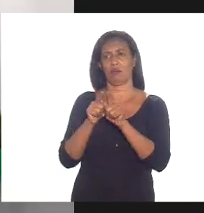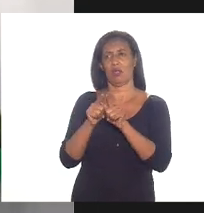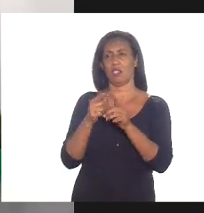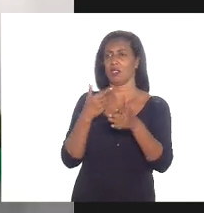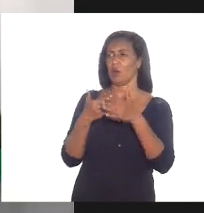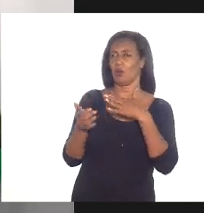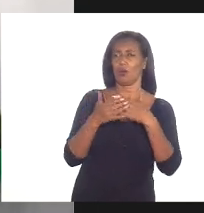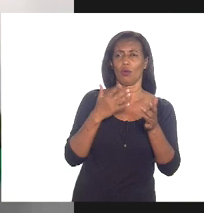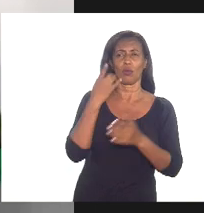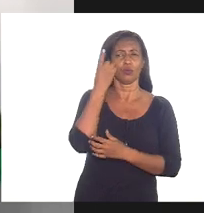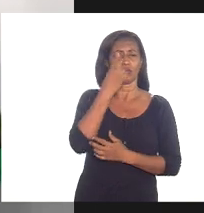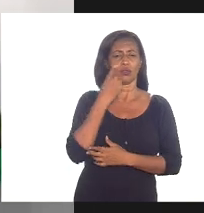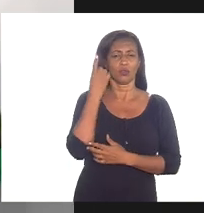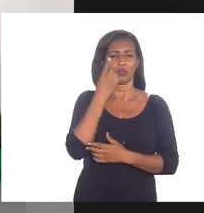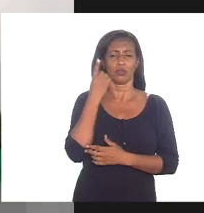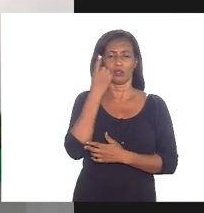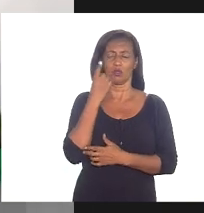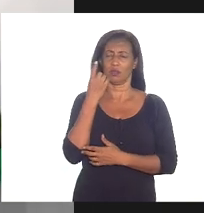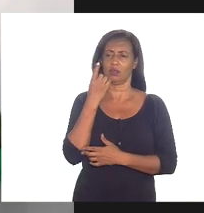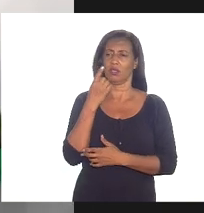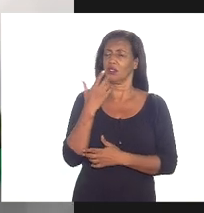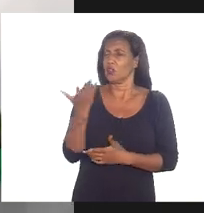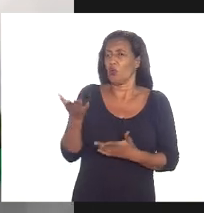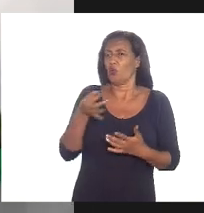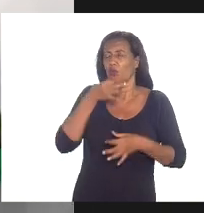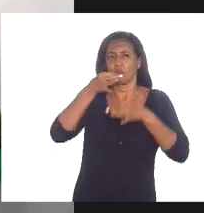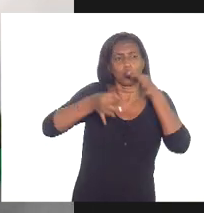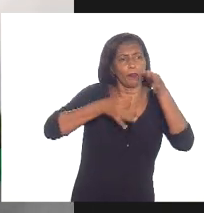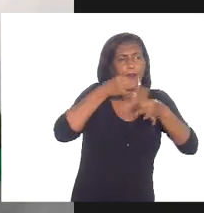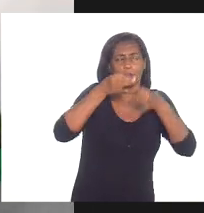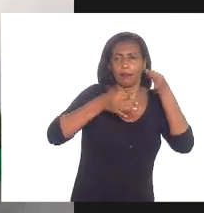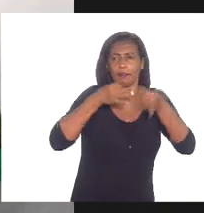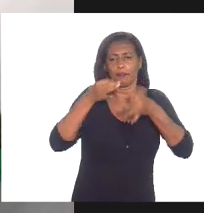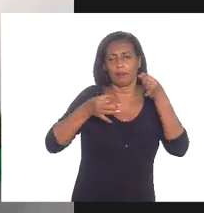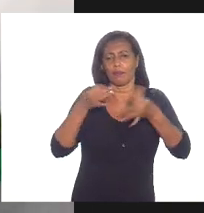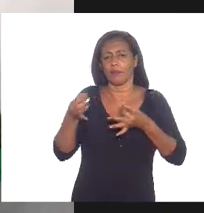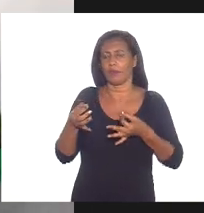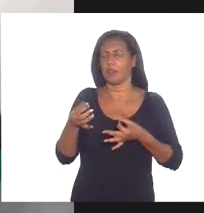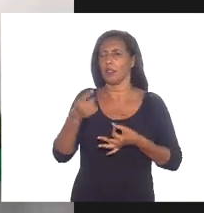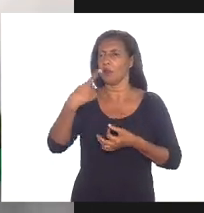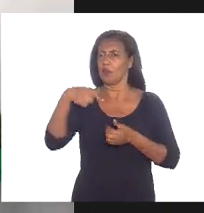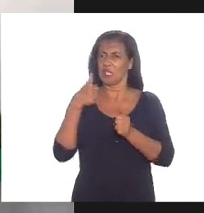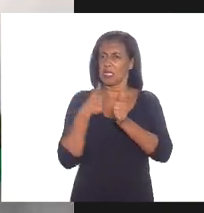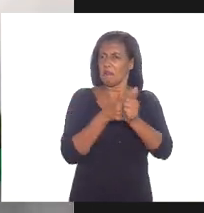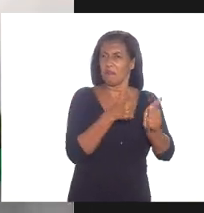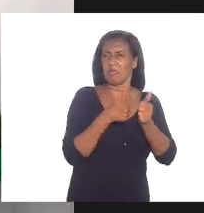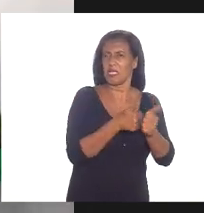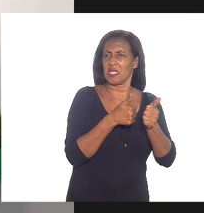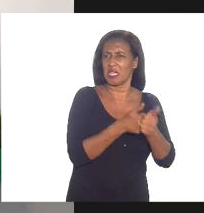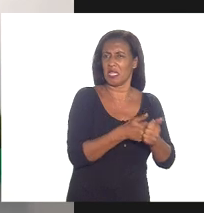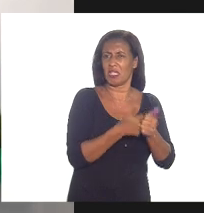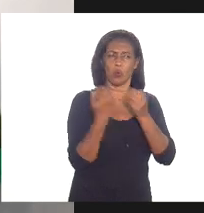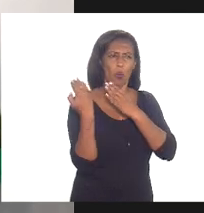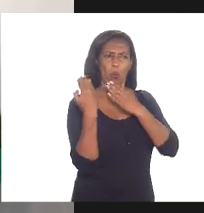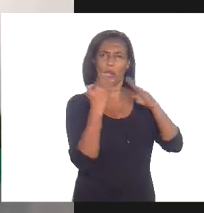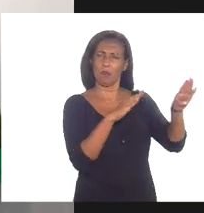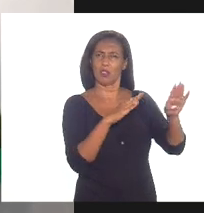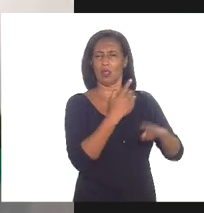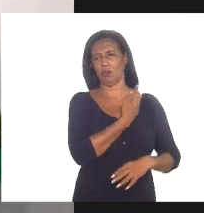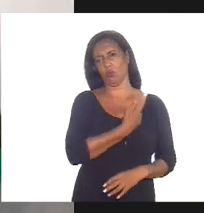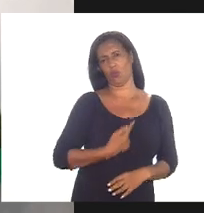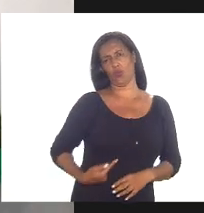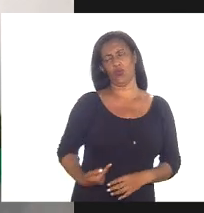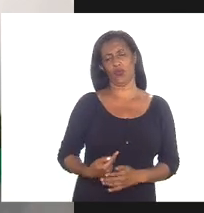dos deputados e deputadas, seja qual for o seu posicionamento, seja perseguido ou ameaçado pelo